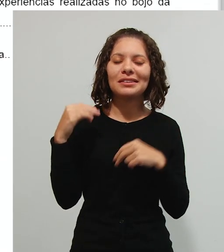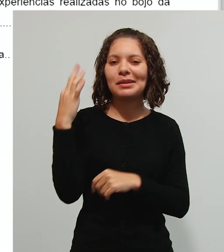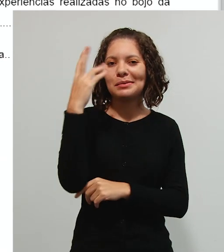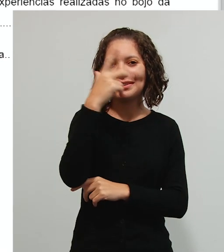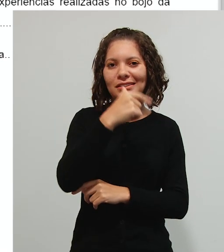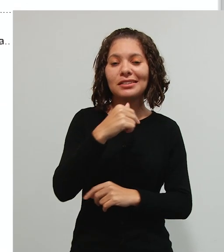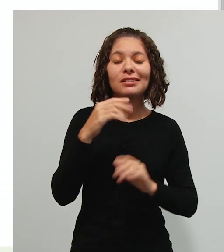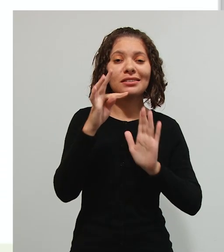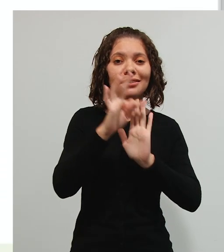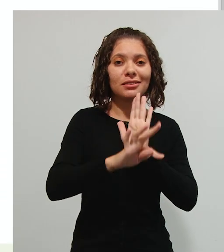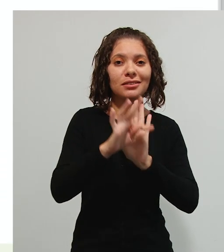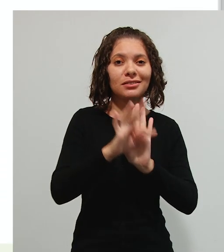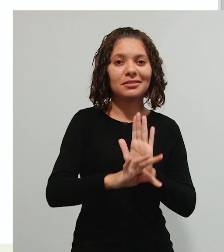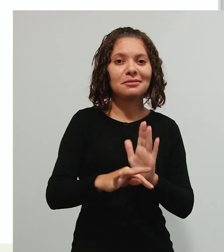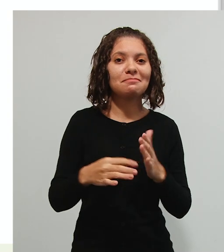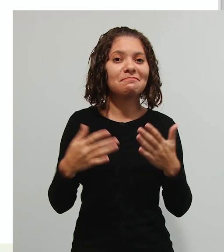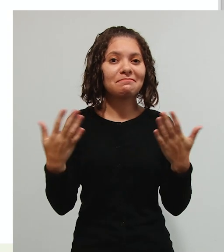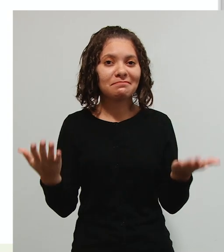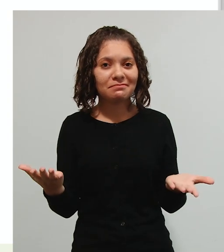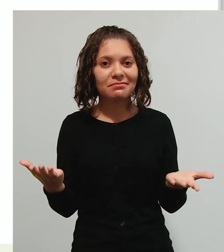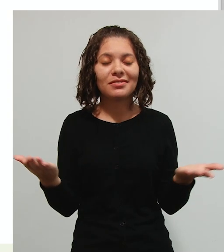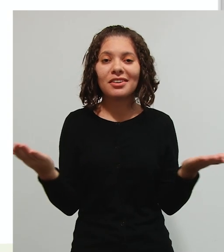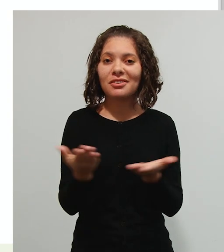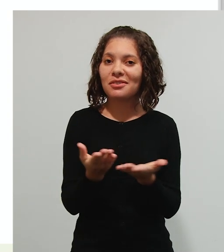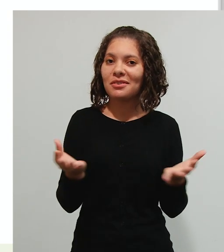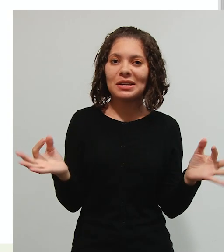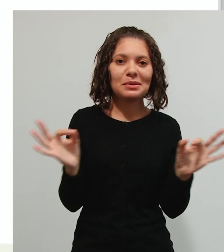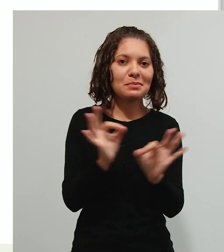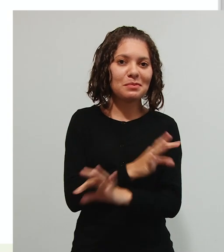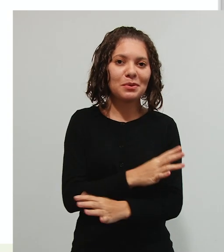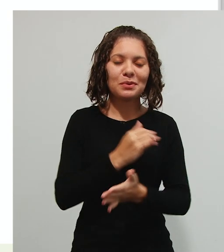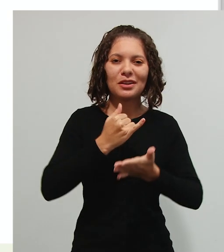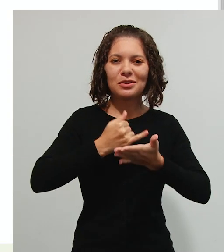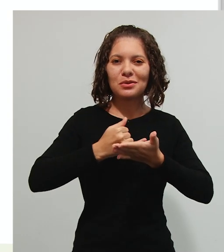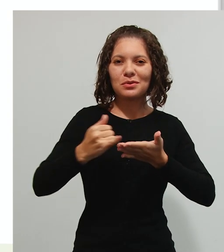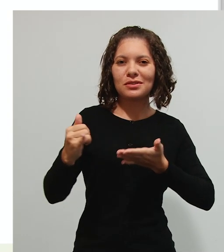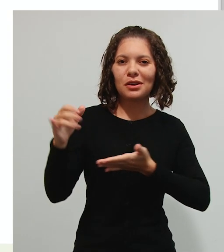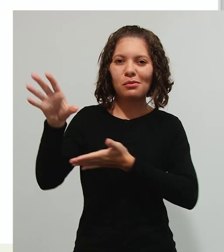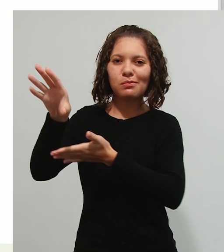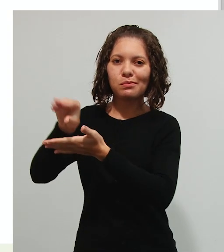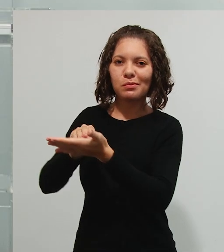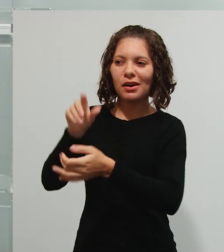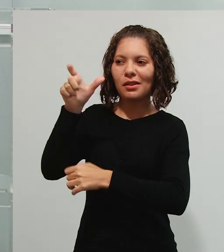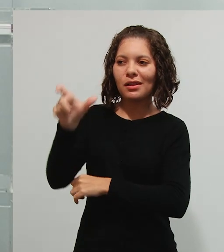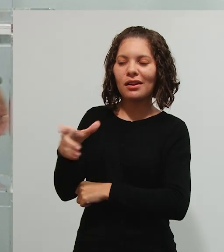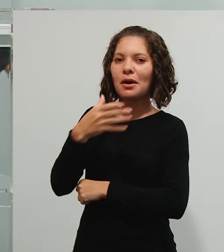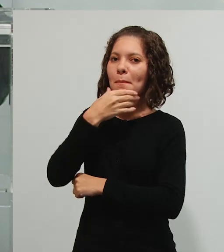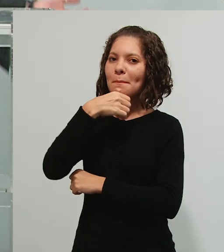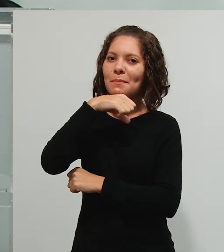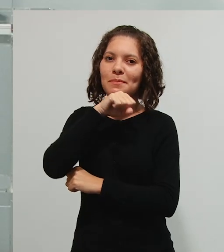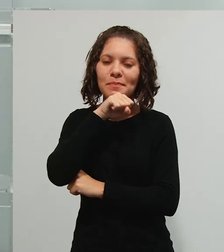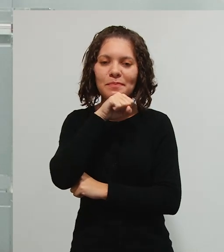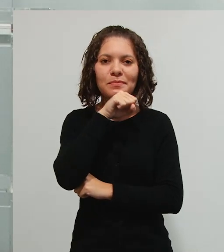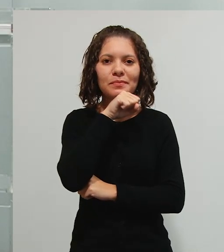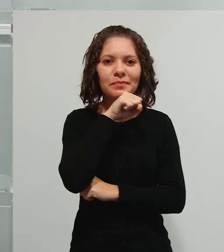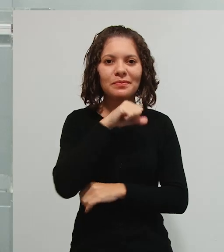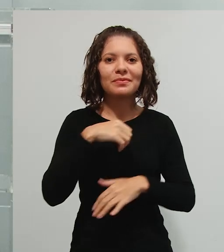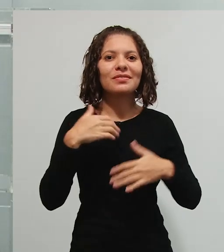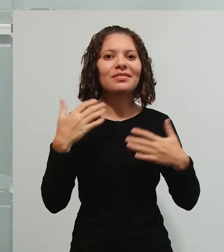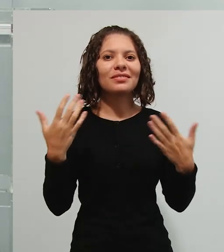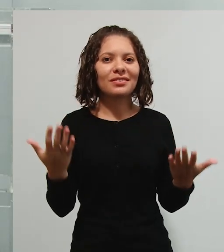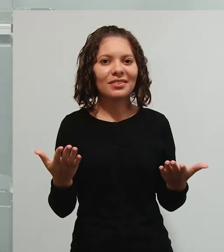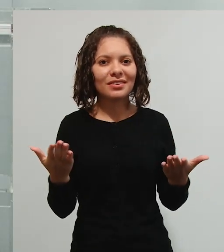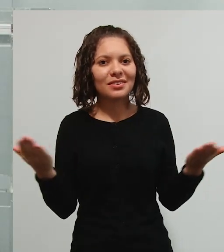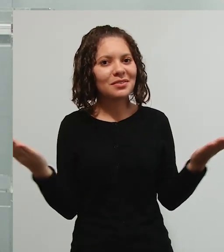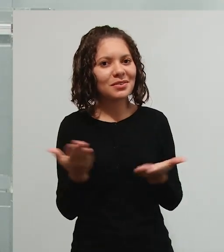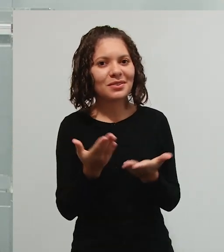assim, a gente tem aí a nossa introdução com inspiração freiriana. Esse, né, é o nosso